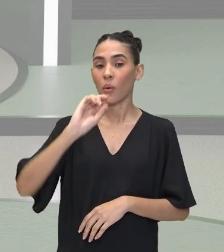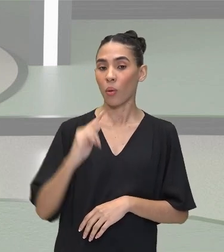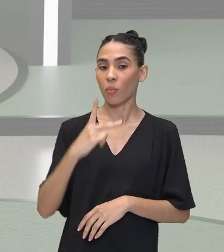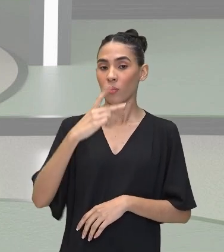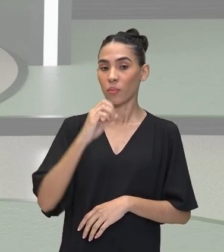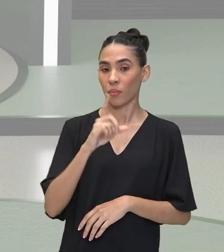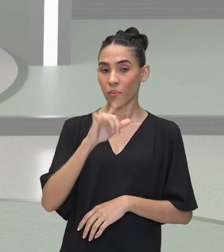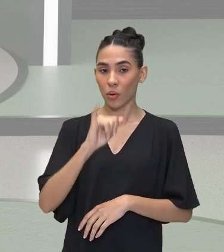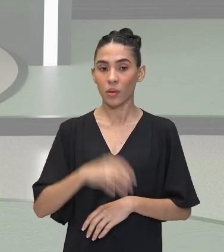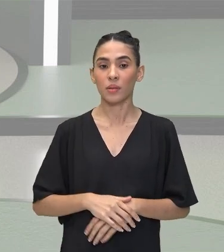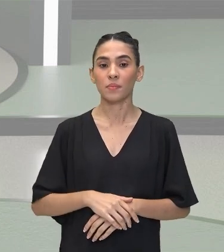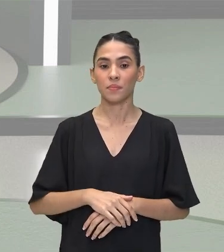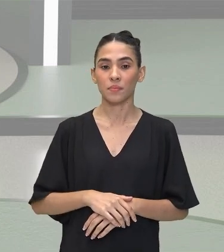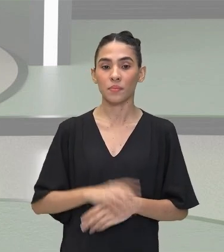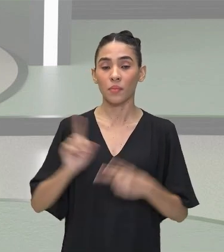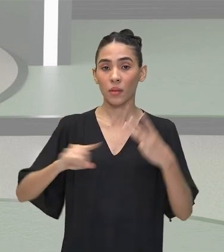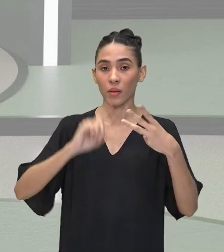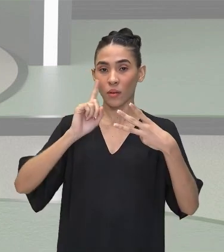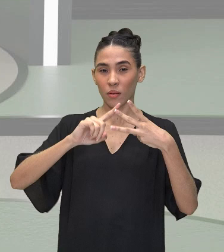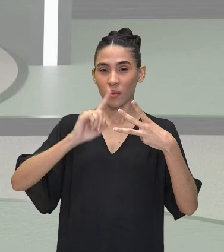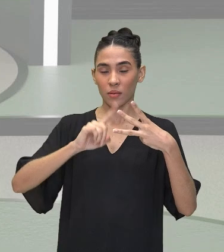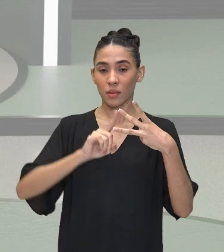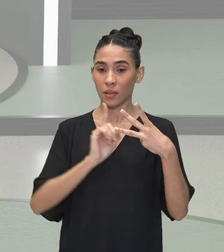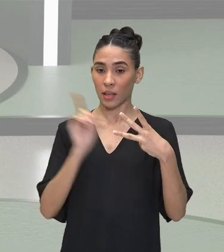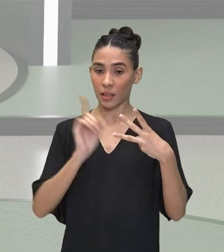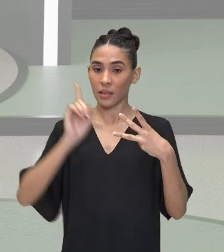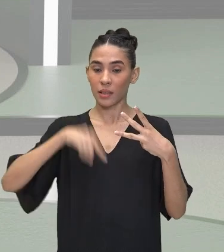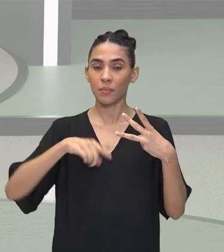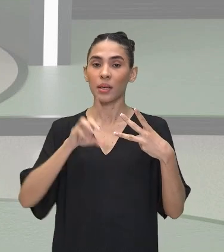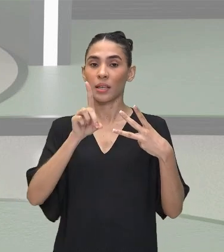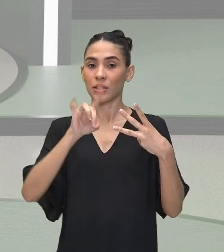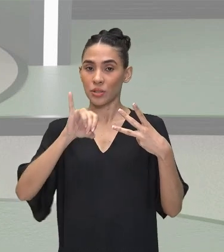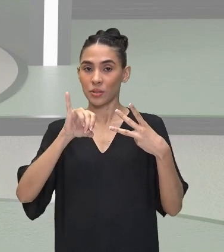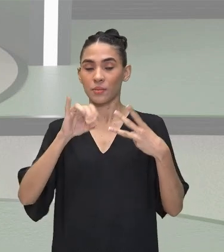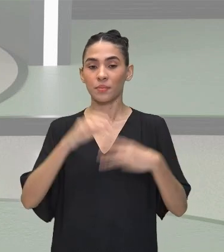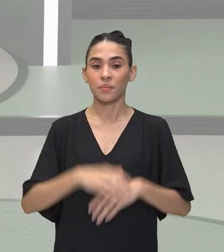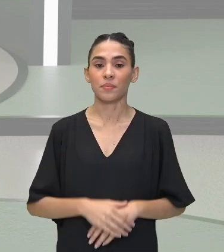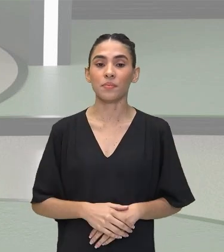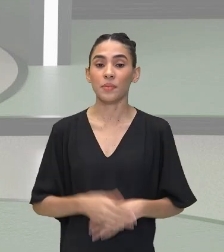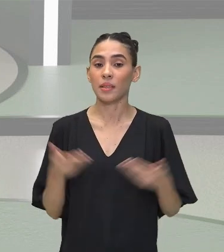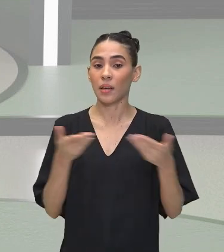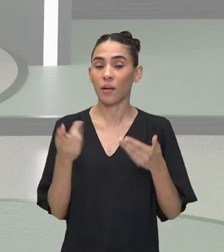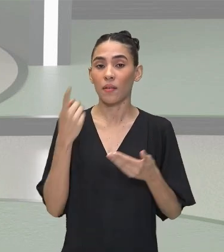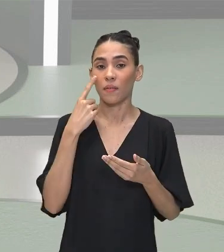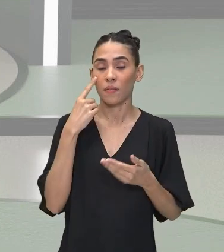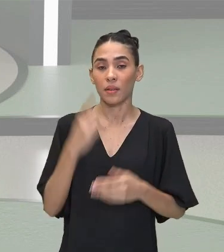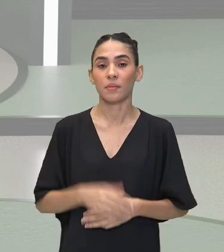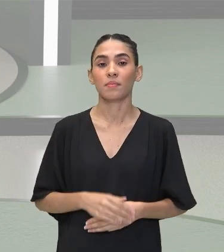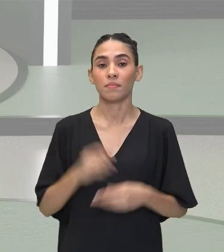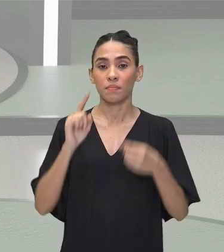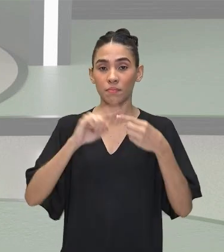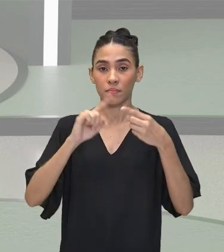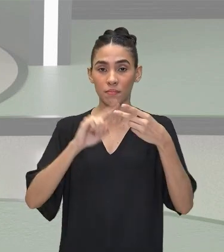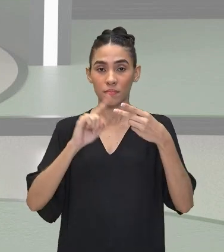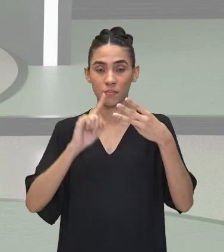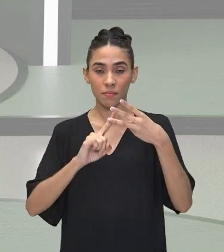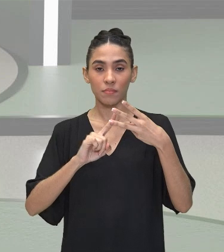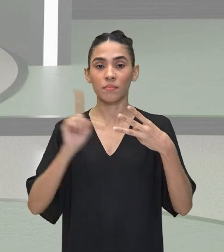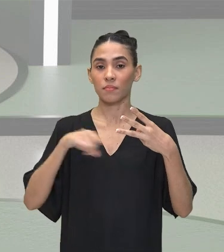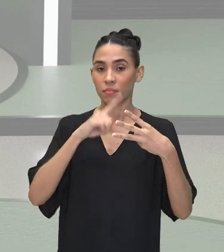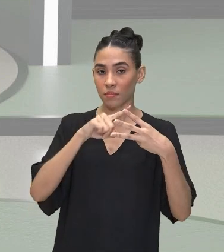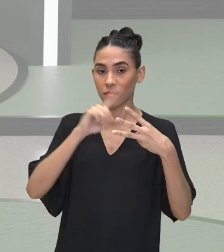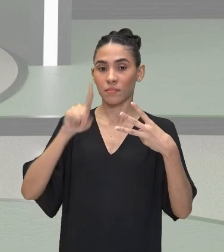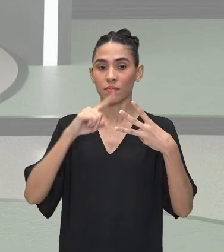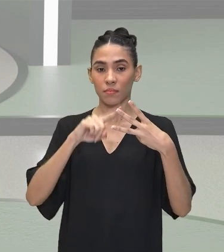que os oligosacarídeos, eles podem ser também disacarídeos. E agora nós vamos ver de um por um, os monossacarídeos,